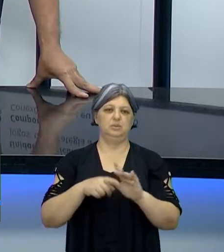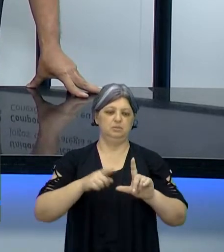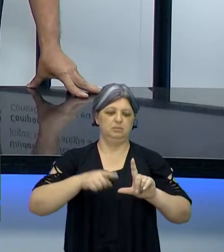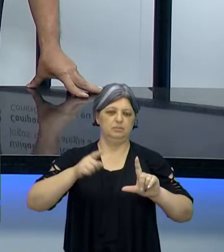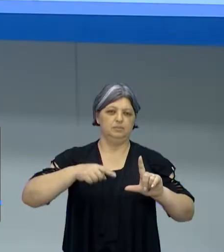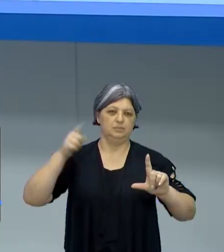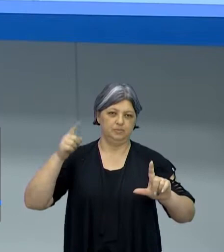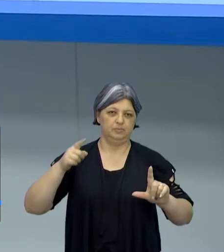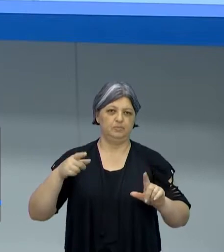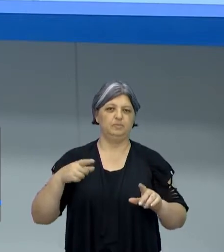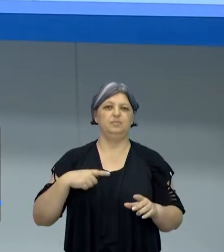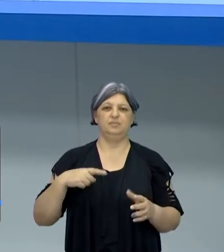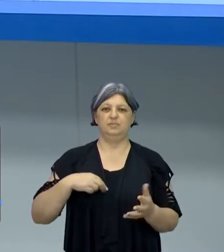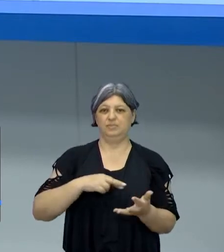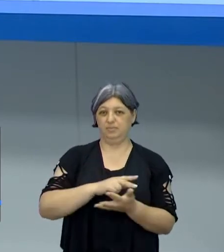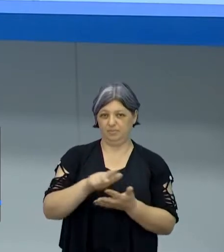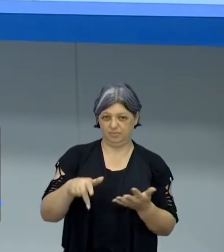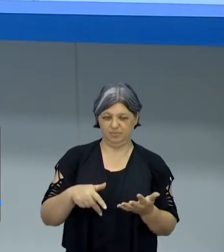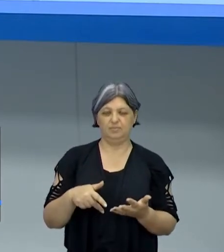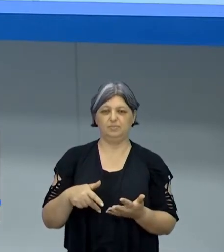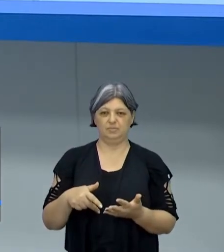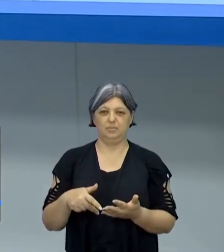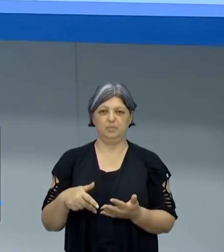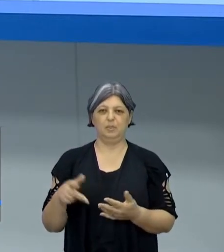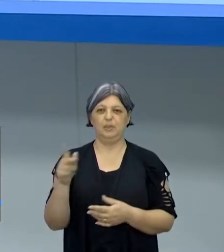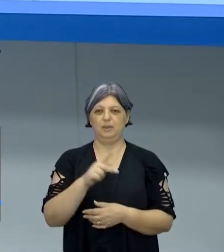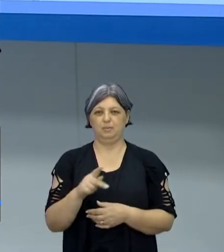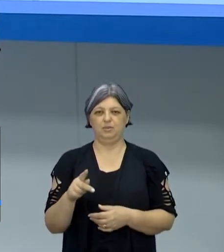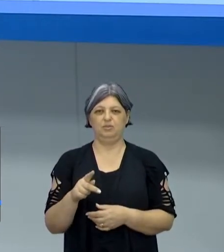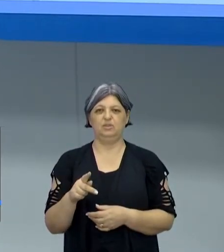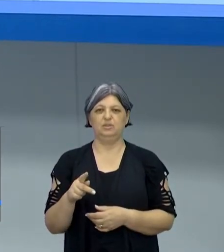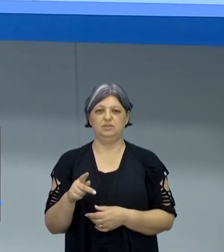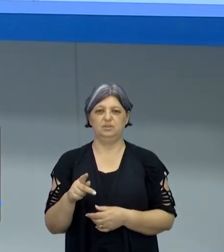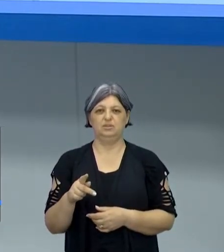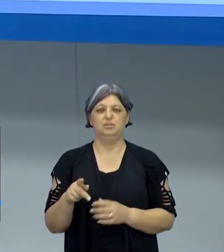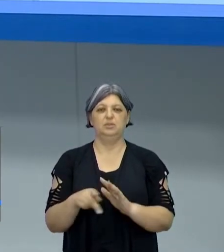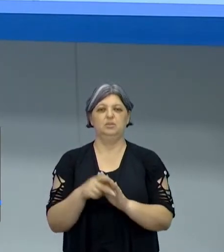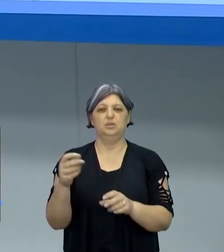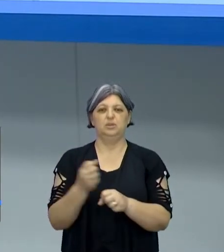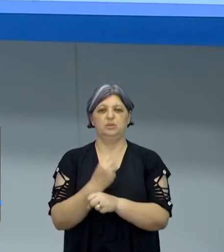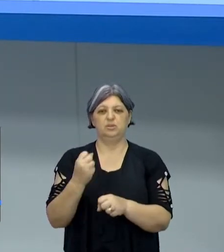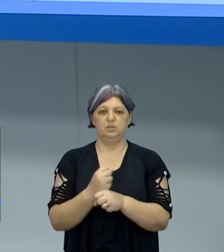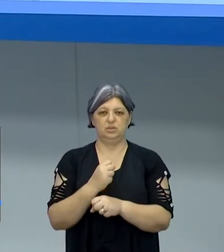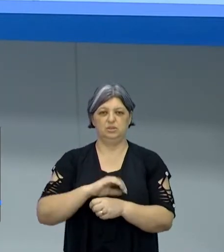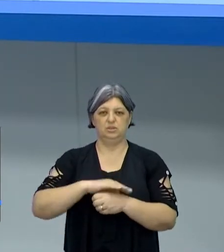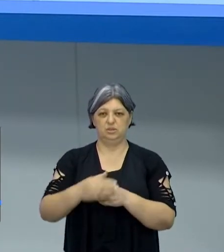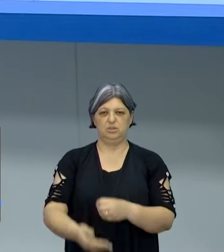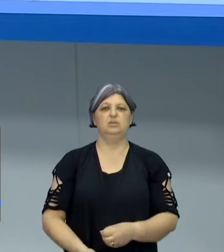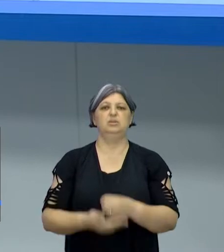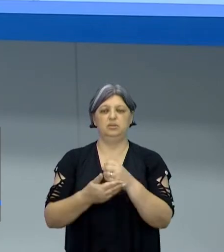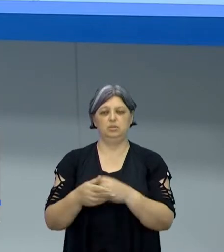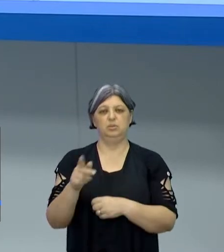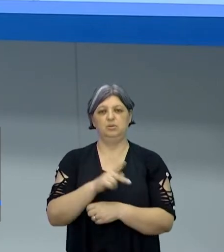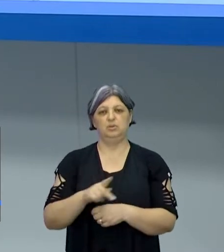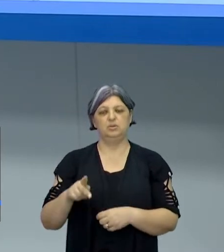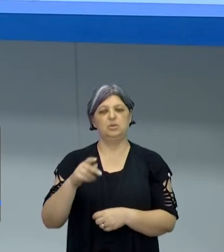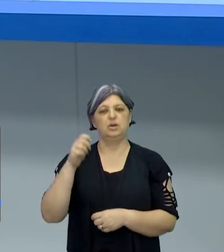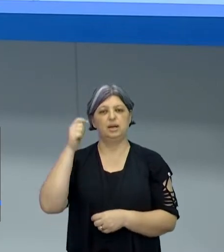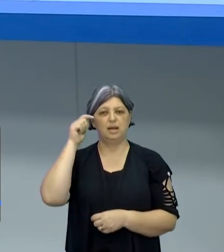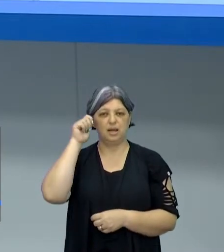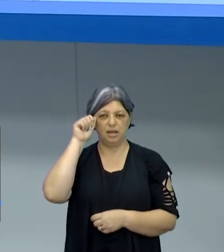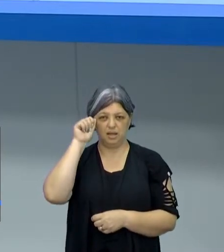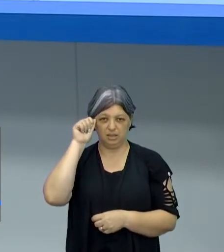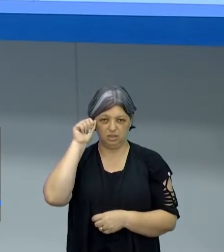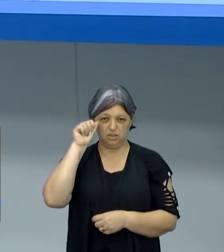de escala, caiu uma pergunta tal qual o professor lá de construção sustentável acabou de fazer, o professor Alexandre. Tem 3